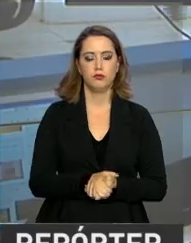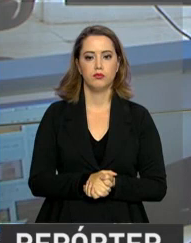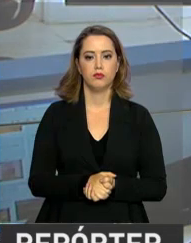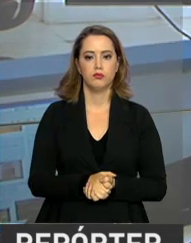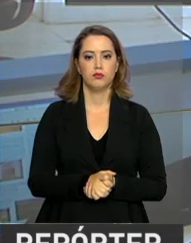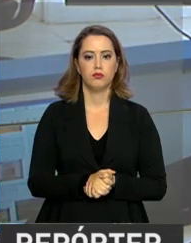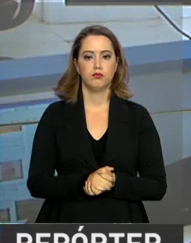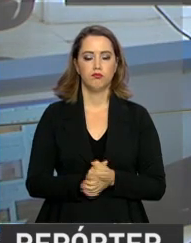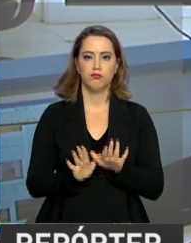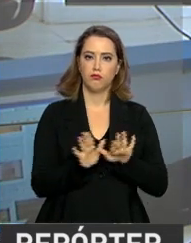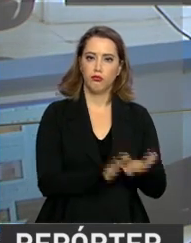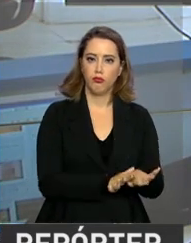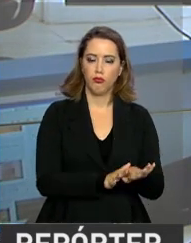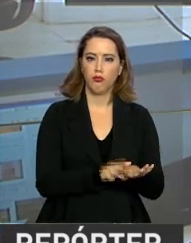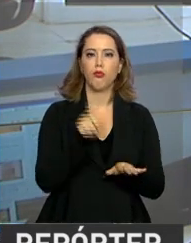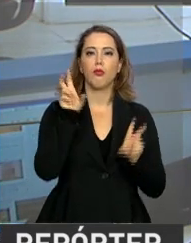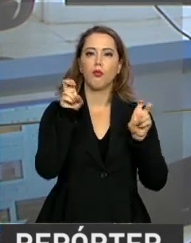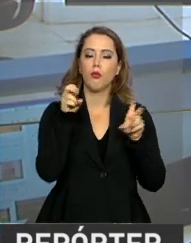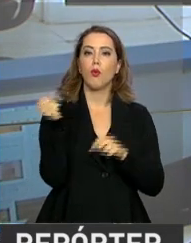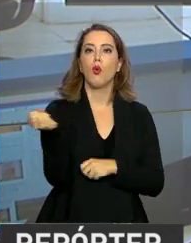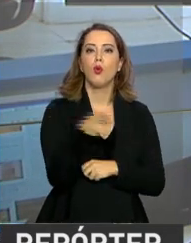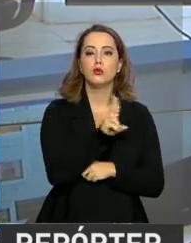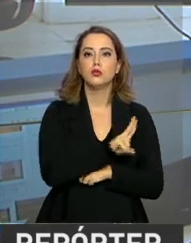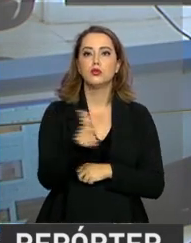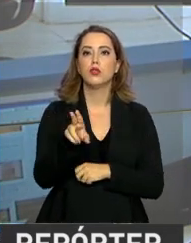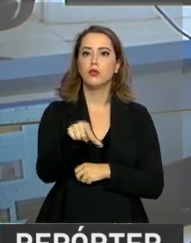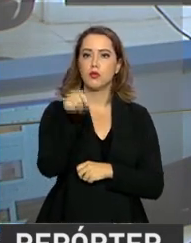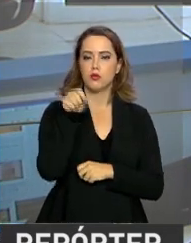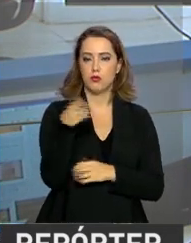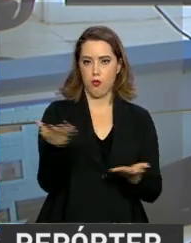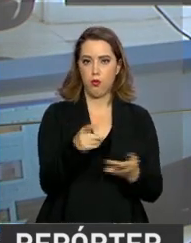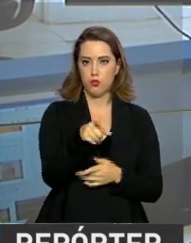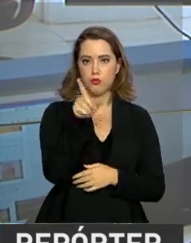João Pedro, mudando um pouquinho de assunto, saíram novas nomeações hoje, não é mesmo?